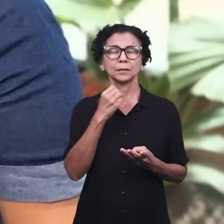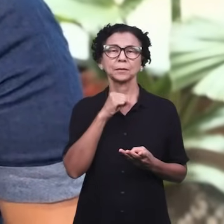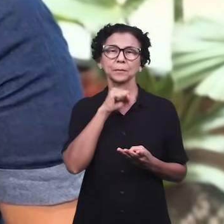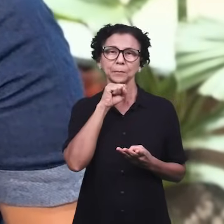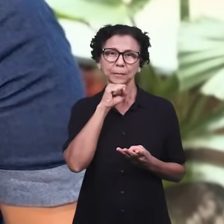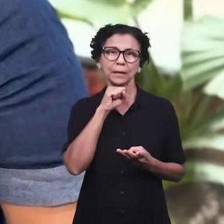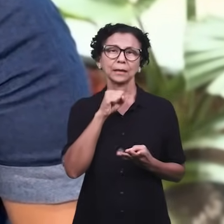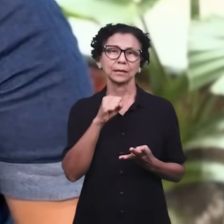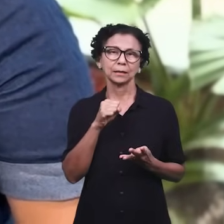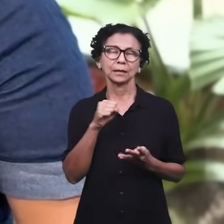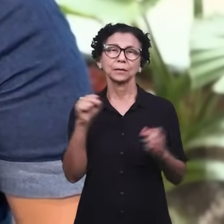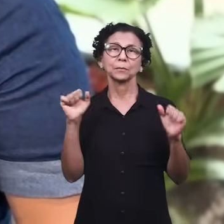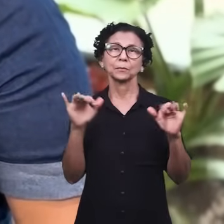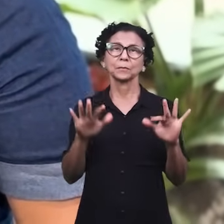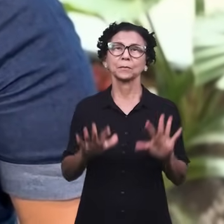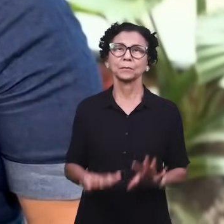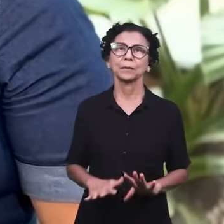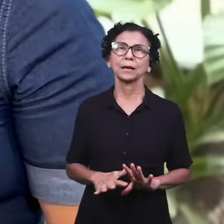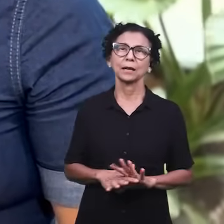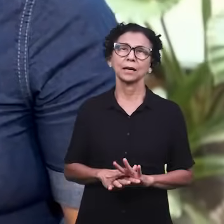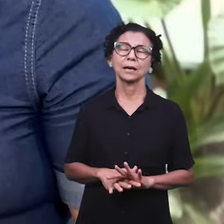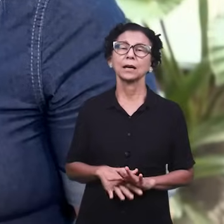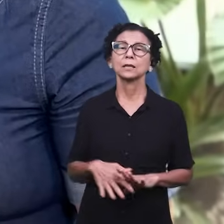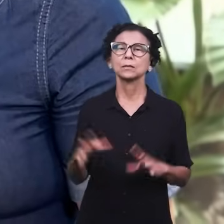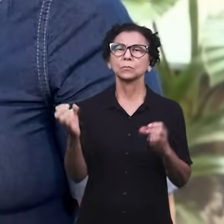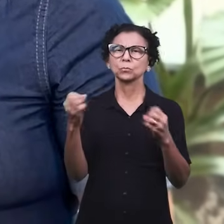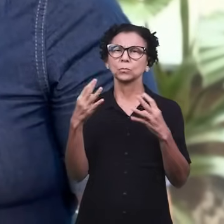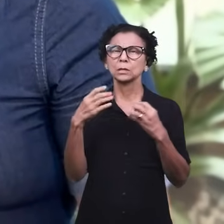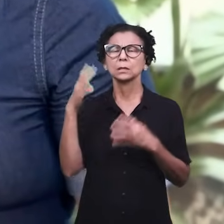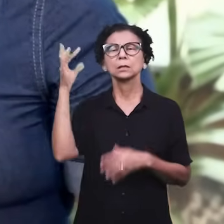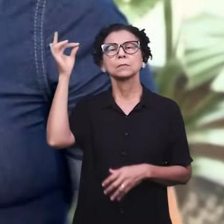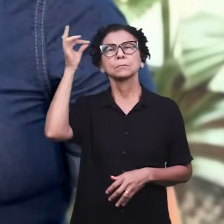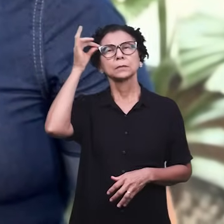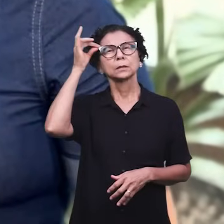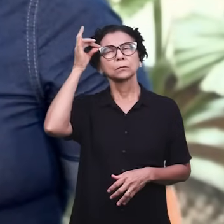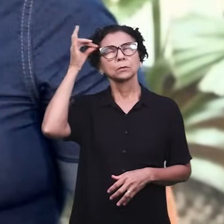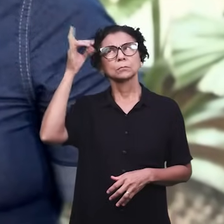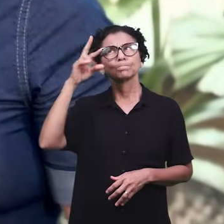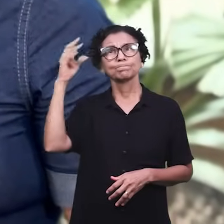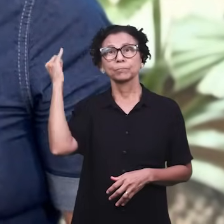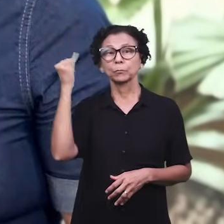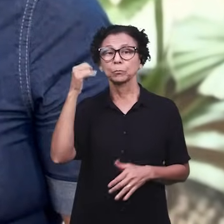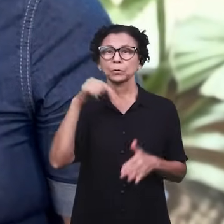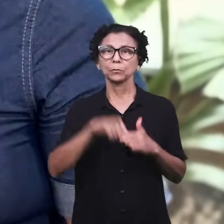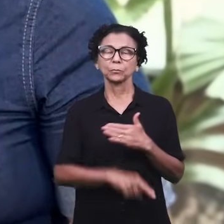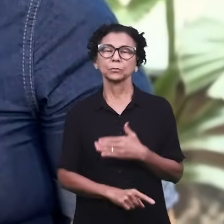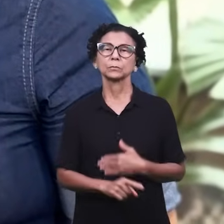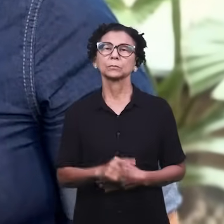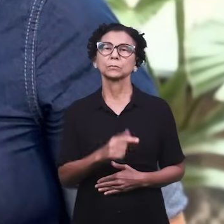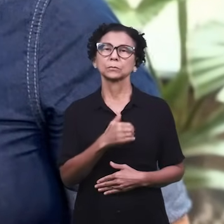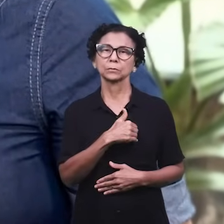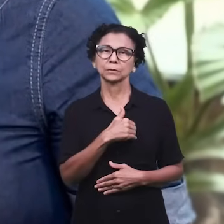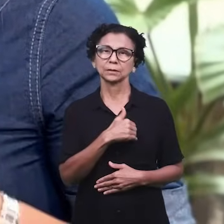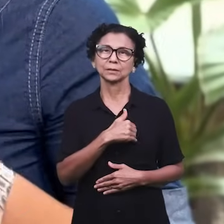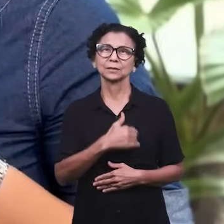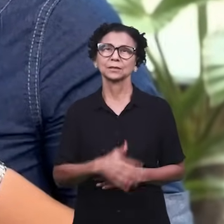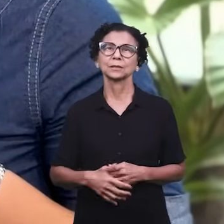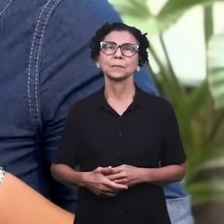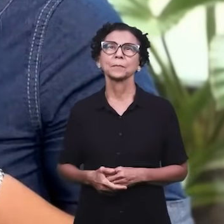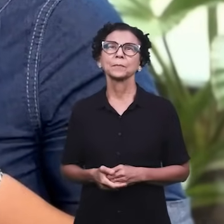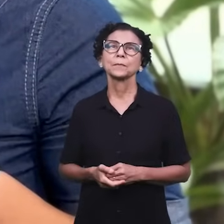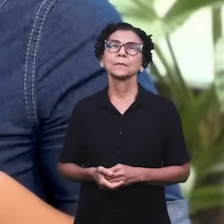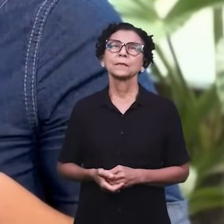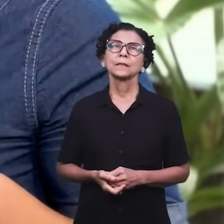uma grande bênção, recebemos um grande renovo espiritual, onde o Senhor falou grandemente nos nossos corações. E nós saímos